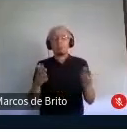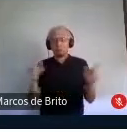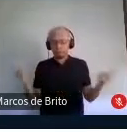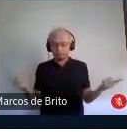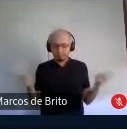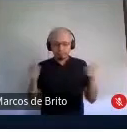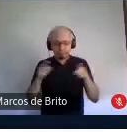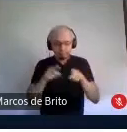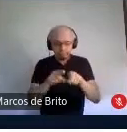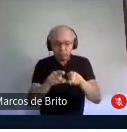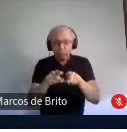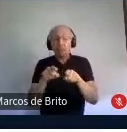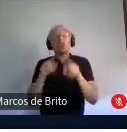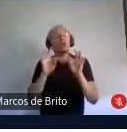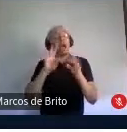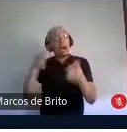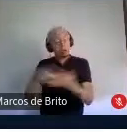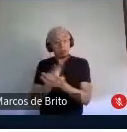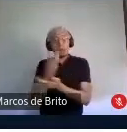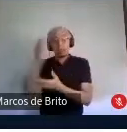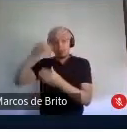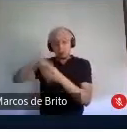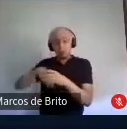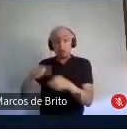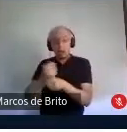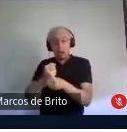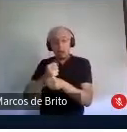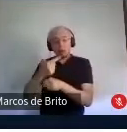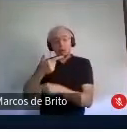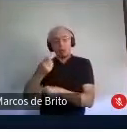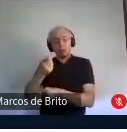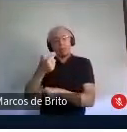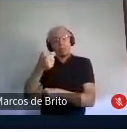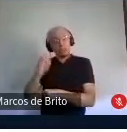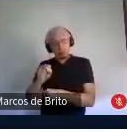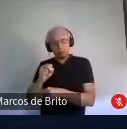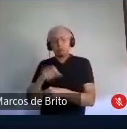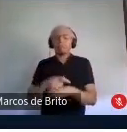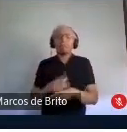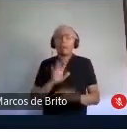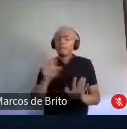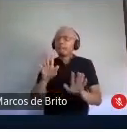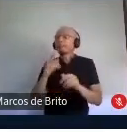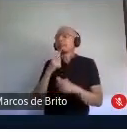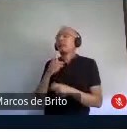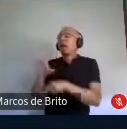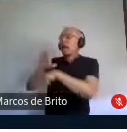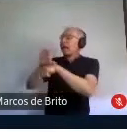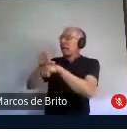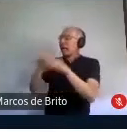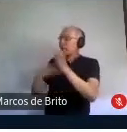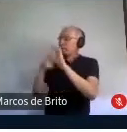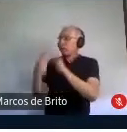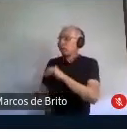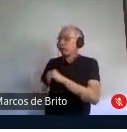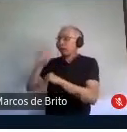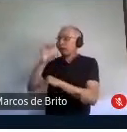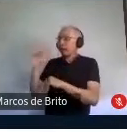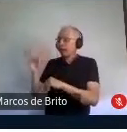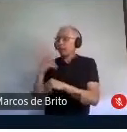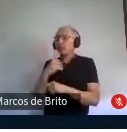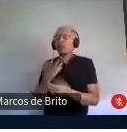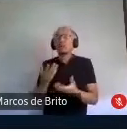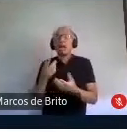sincrônico de 2018. Em relação à análise do CAIS DF, foi feita uma análise diacrônica,